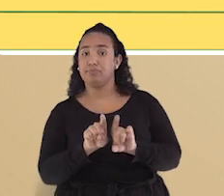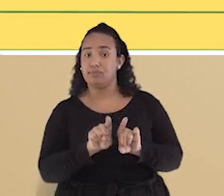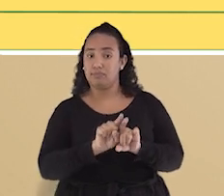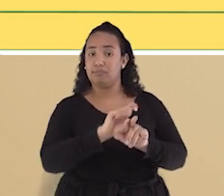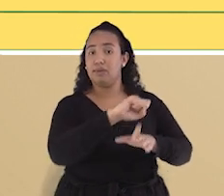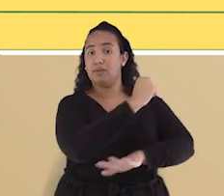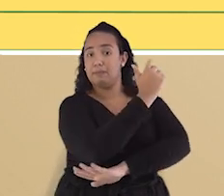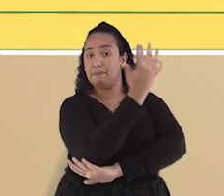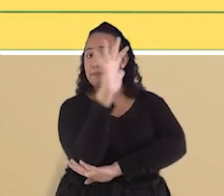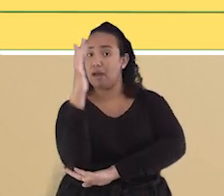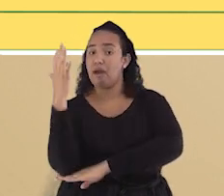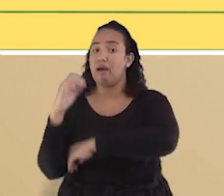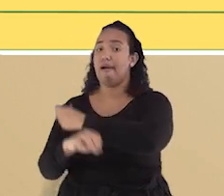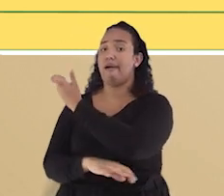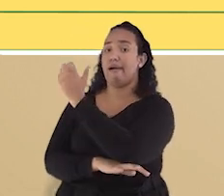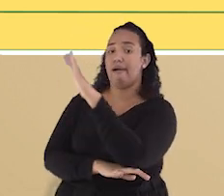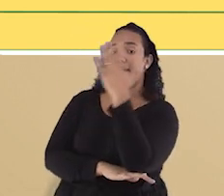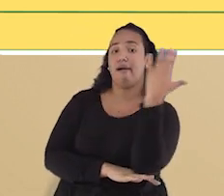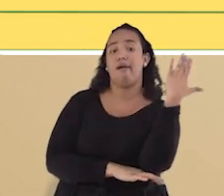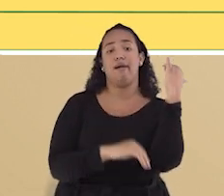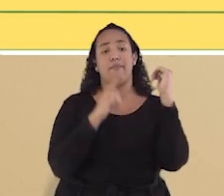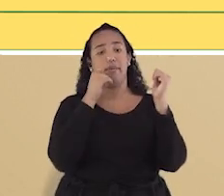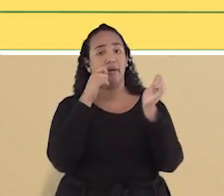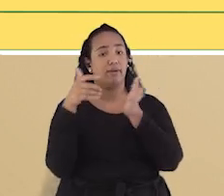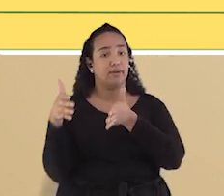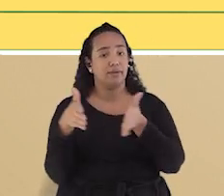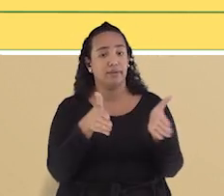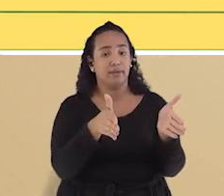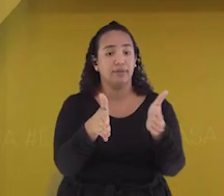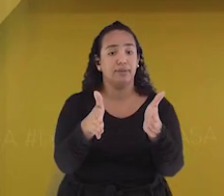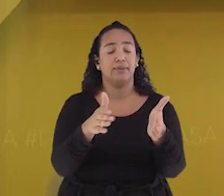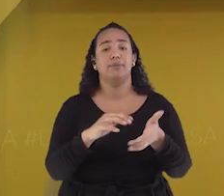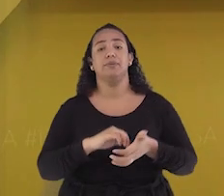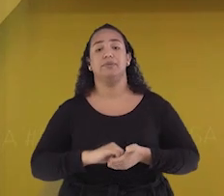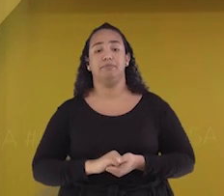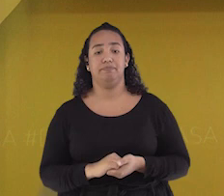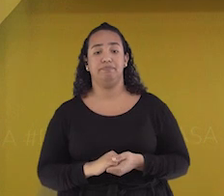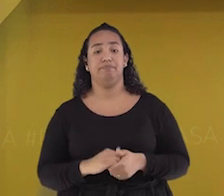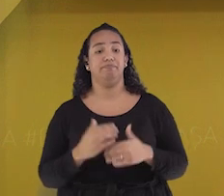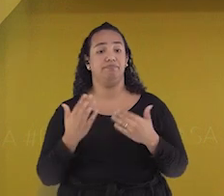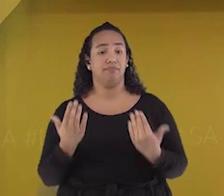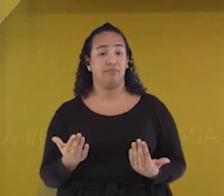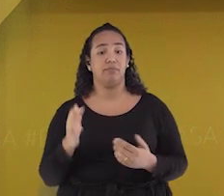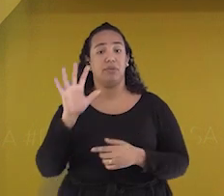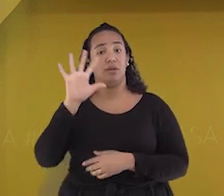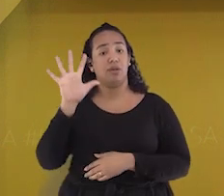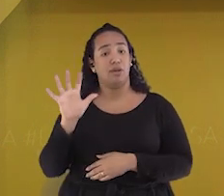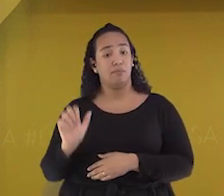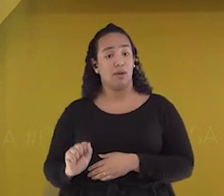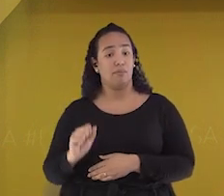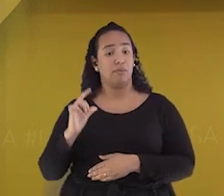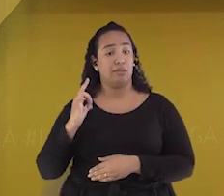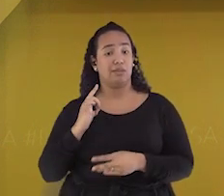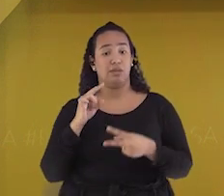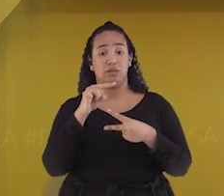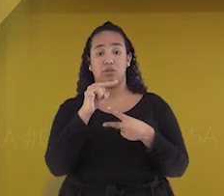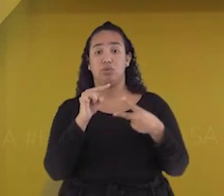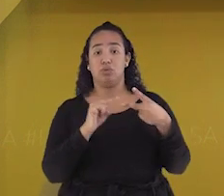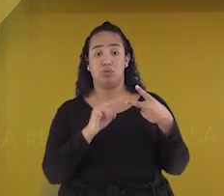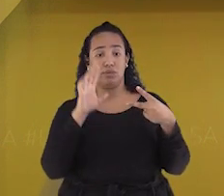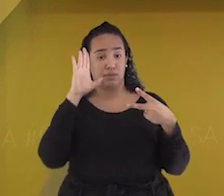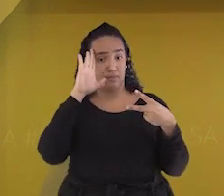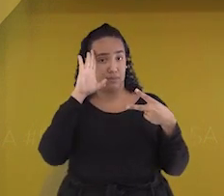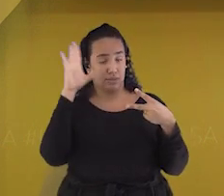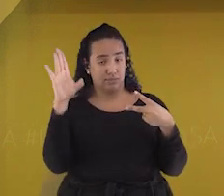nativas, das vias de transporte e dos cursos de água. Esses mapas, eles apresentam dois